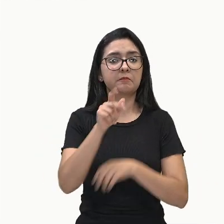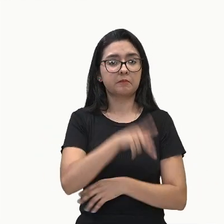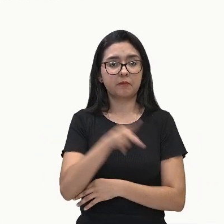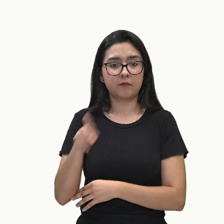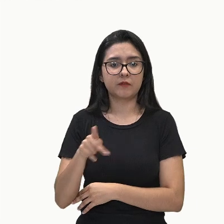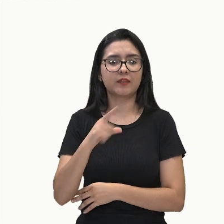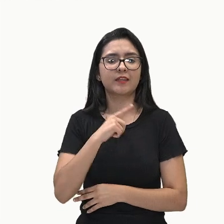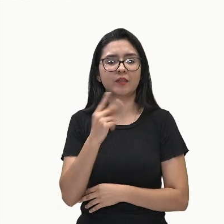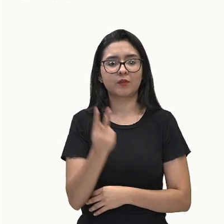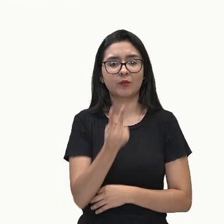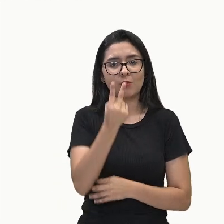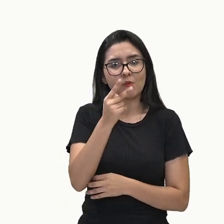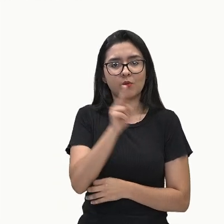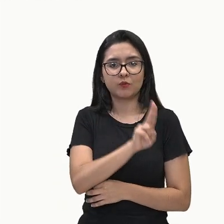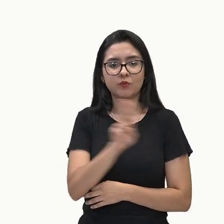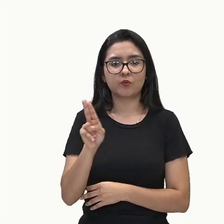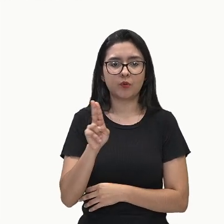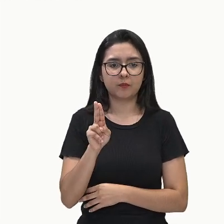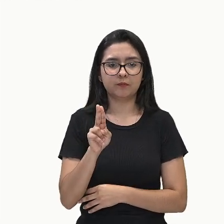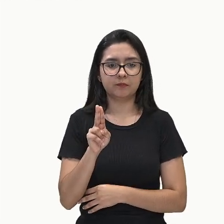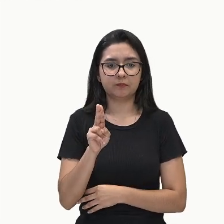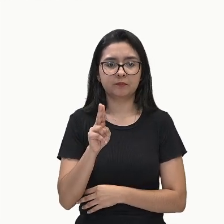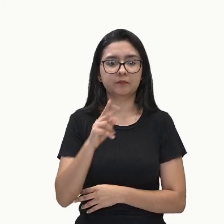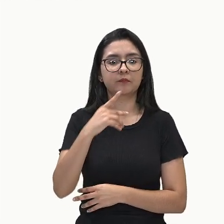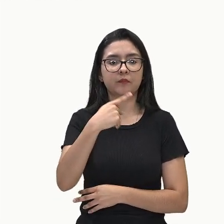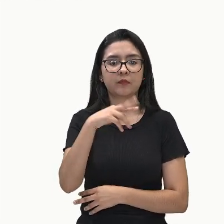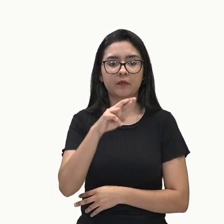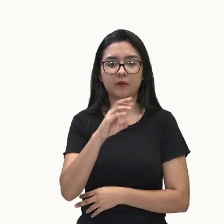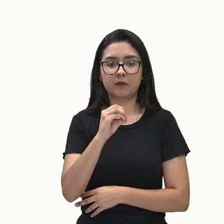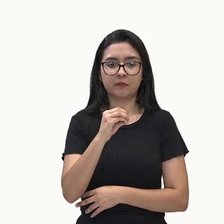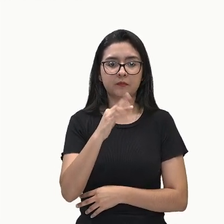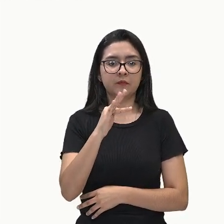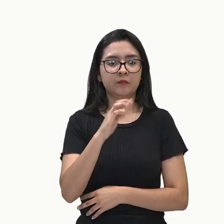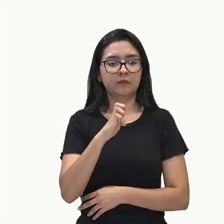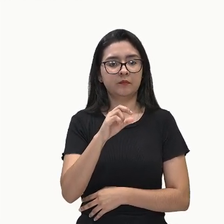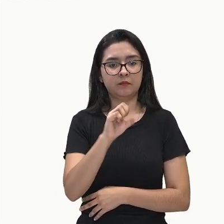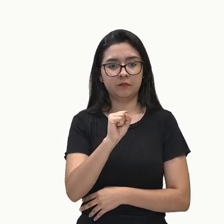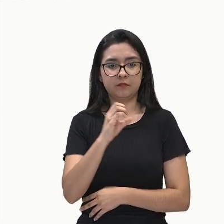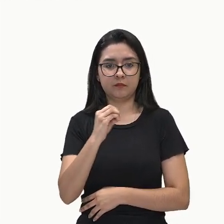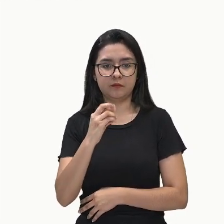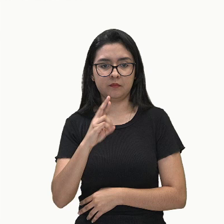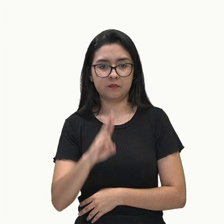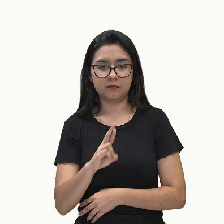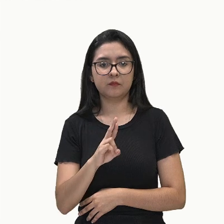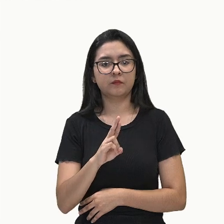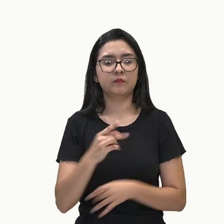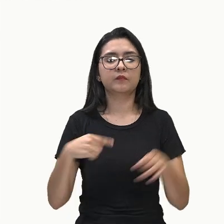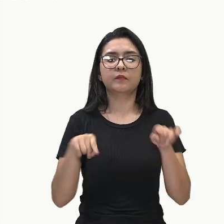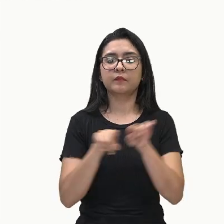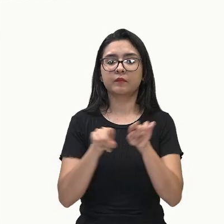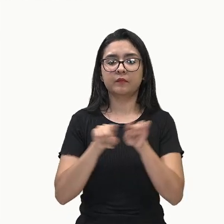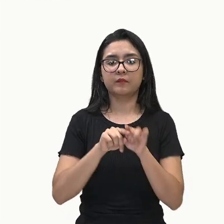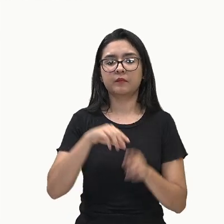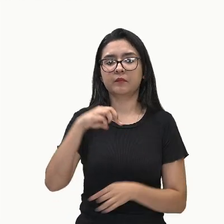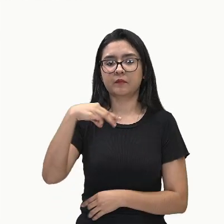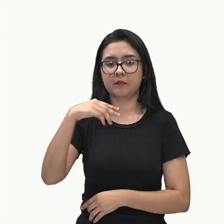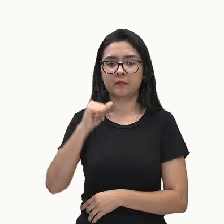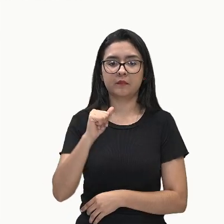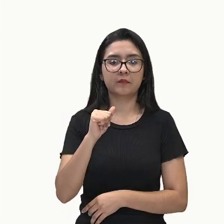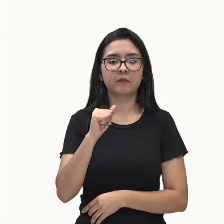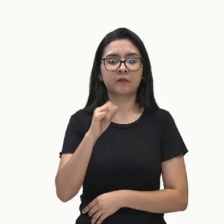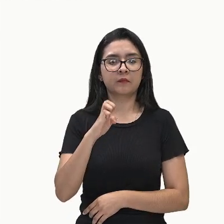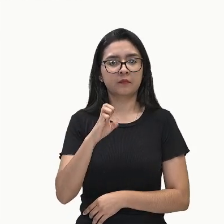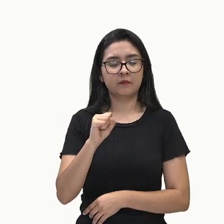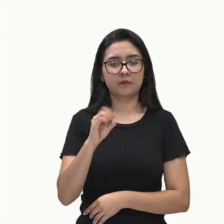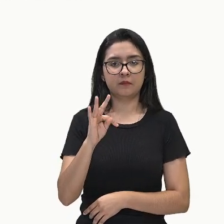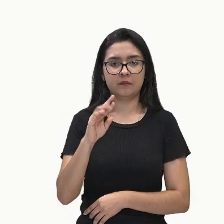dois nomes para se referir ao professor, aquela pessoa que leva a informação, o conhecimento